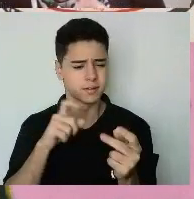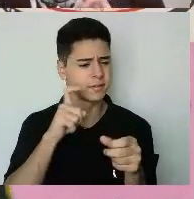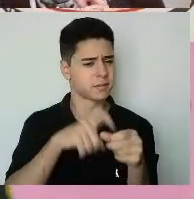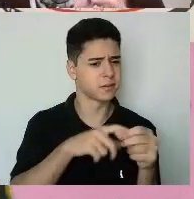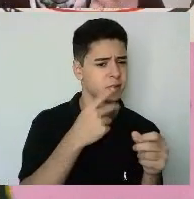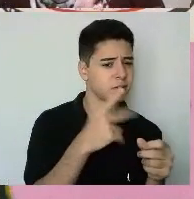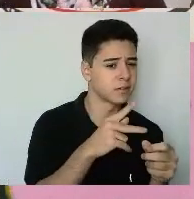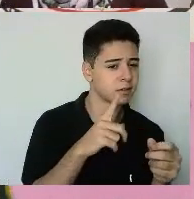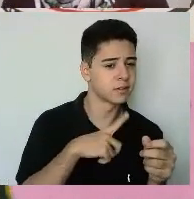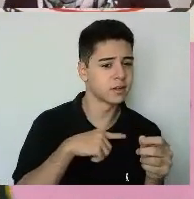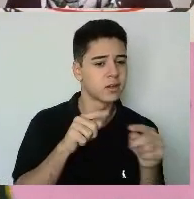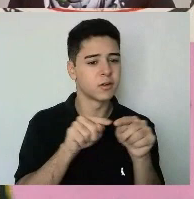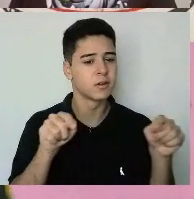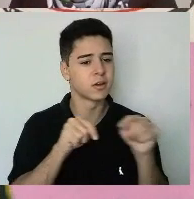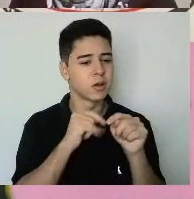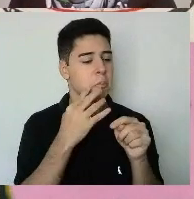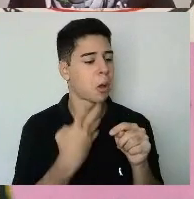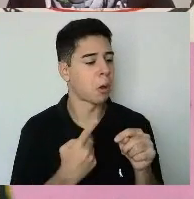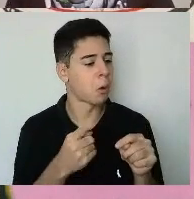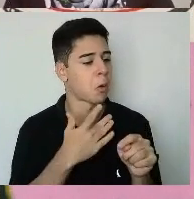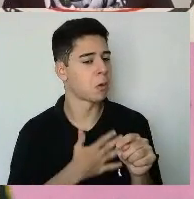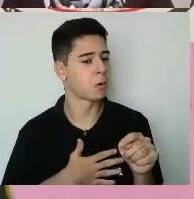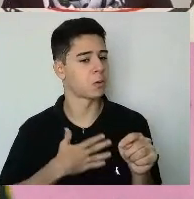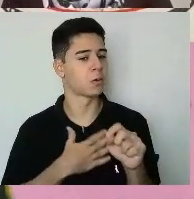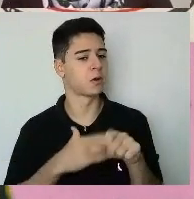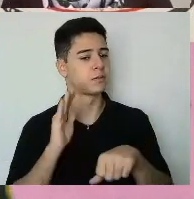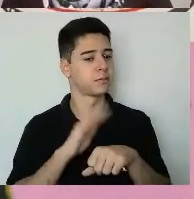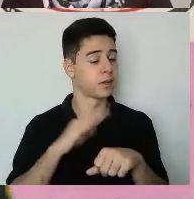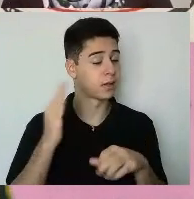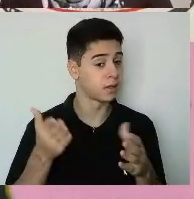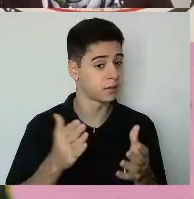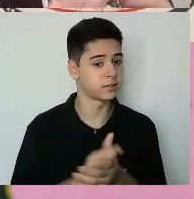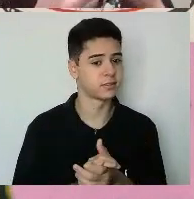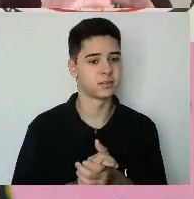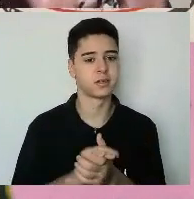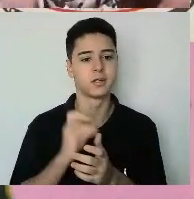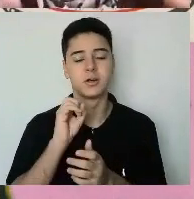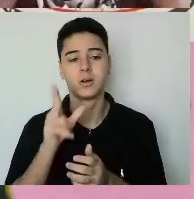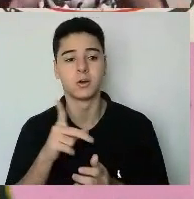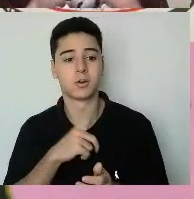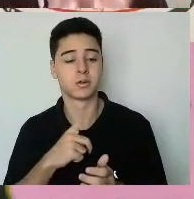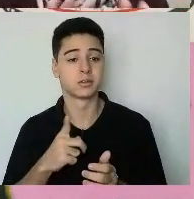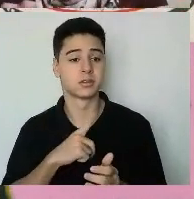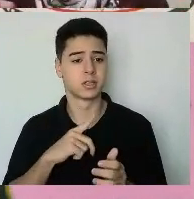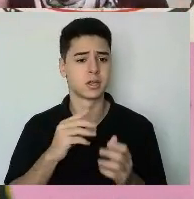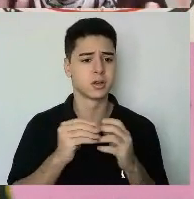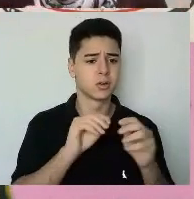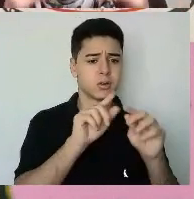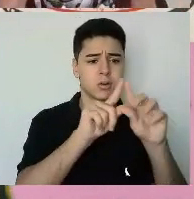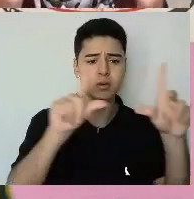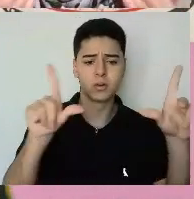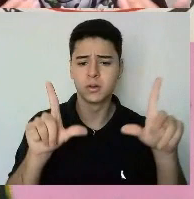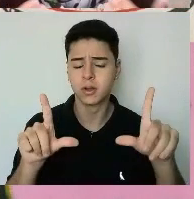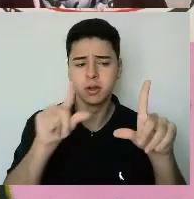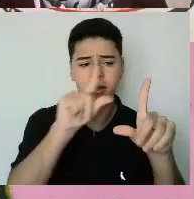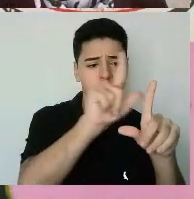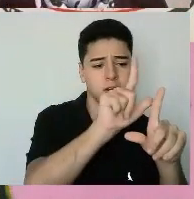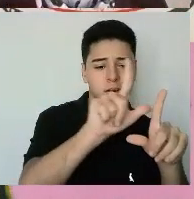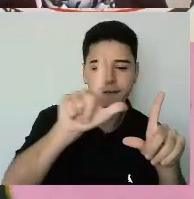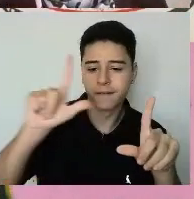repente tem uma embalagem de uma cor que você gosta mais, ou tem uma tipografia, né? Um tipo de letra